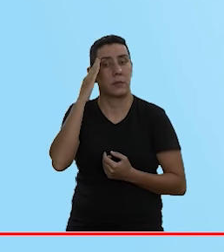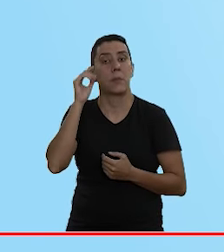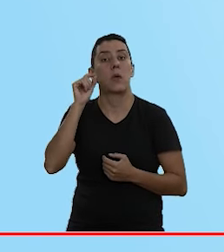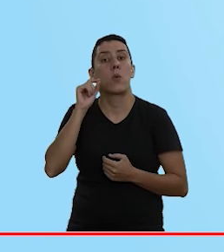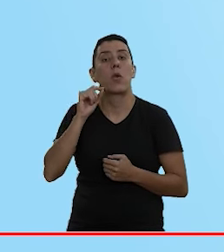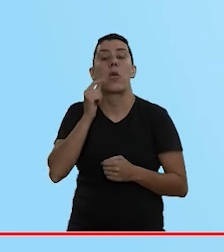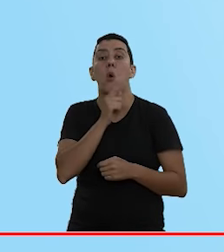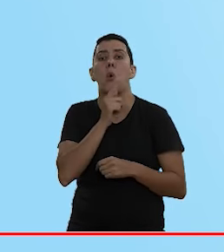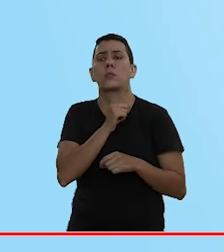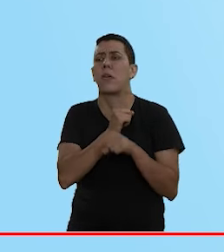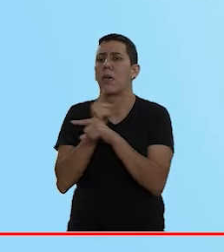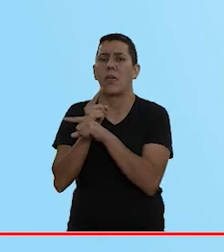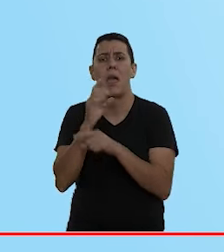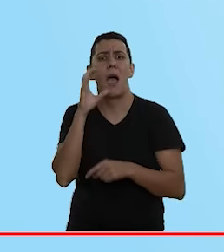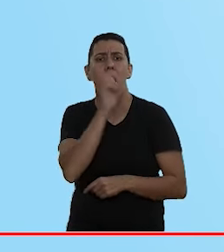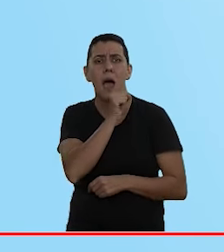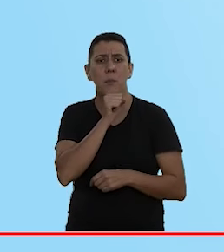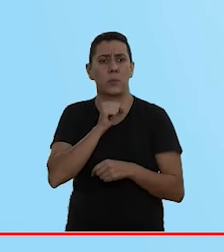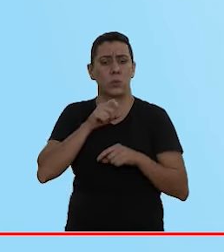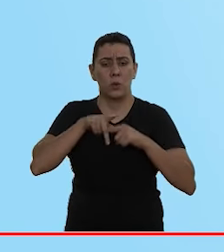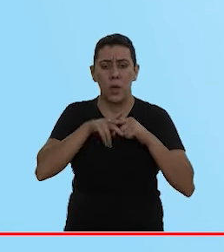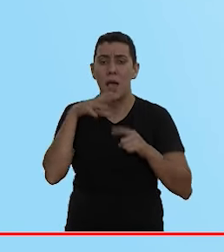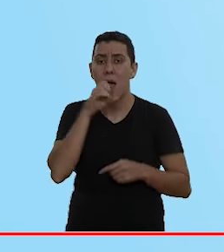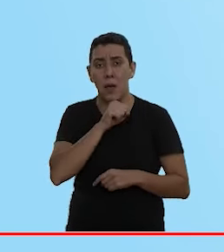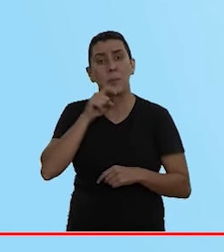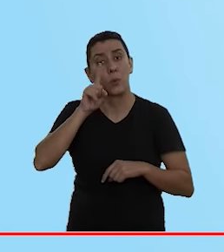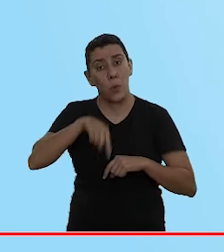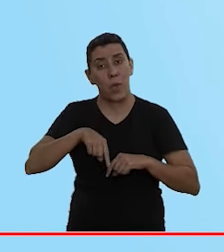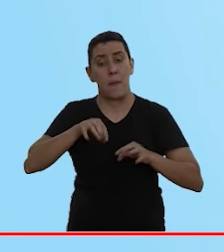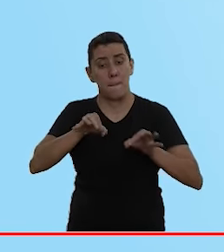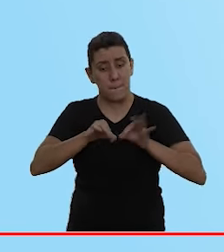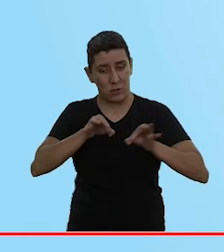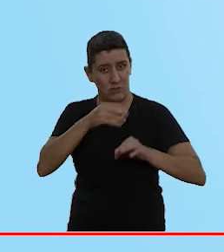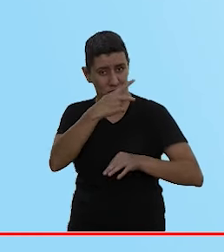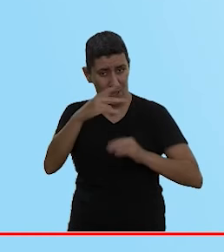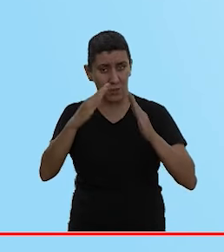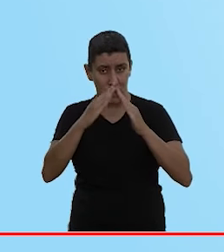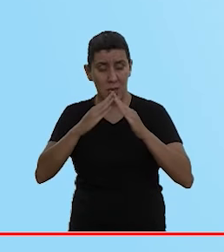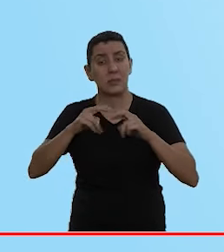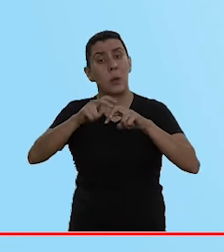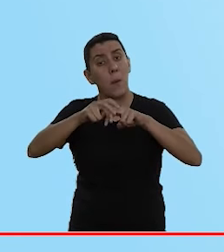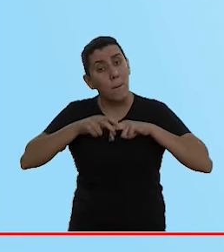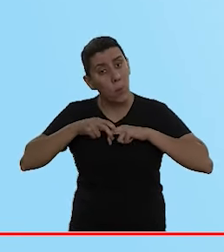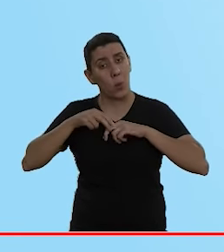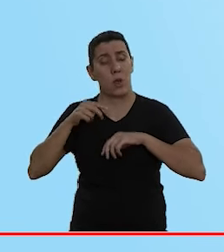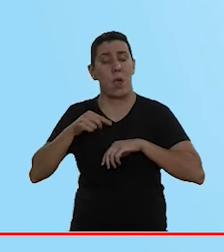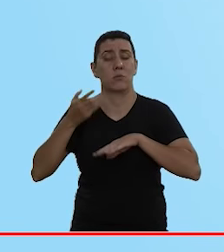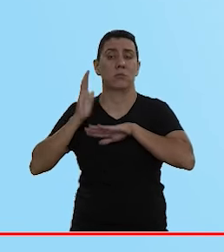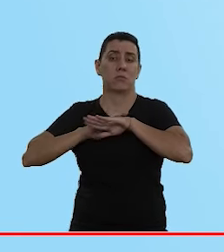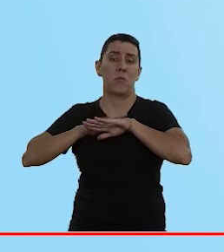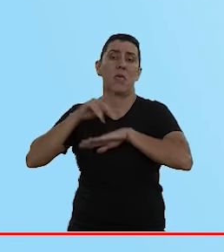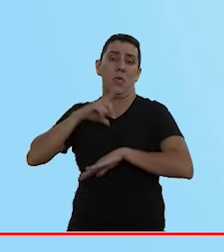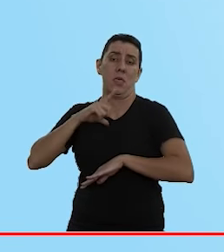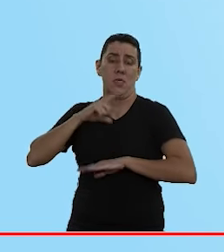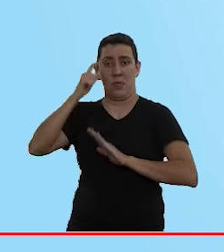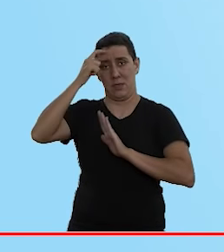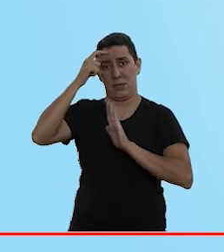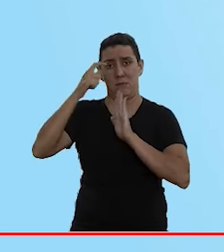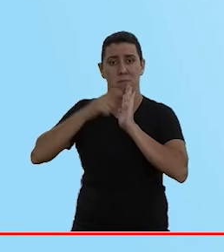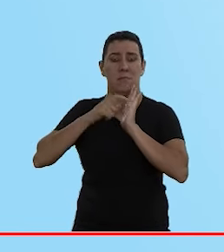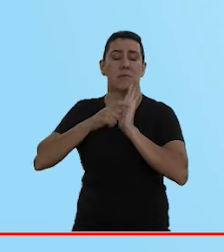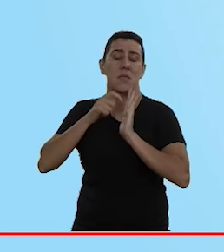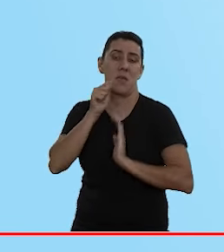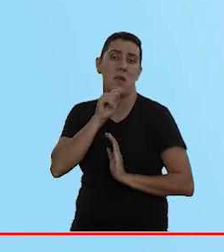mais segurança para as plantas residenciais também. E com o otimizador a gente consegue também fazer